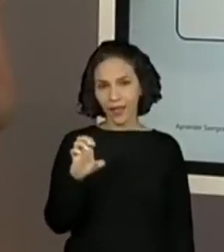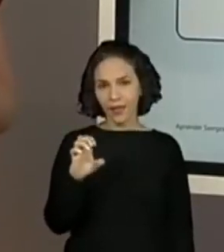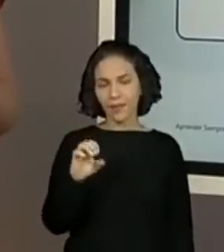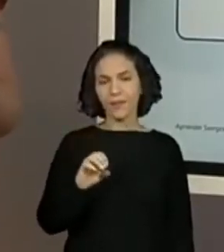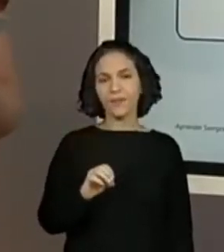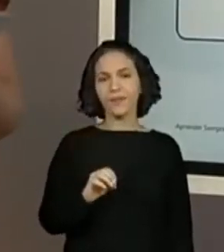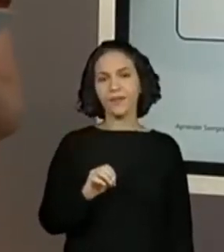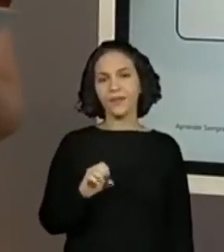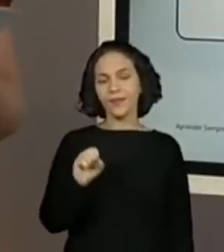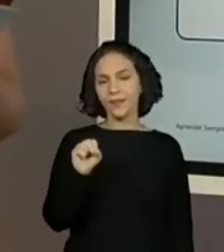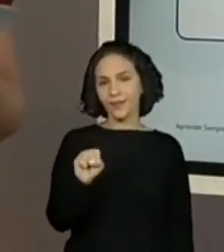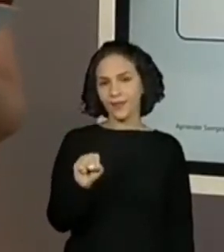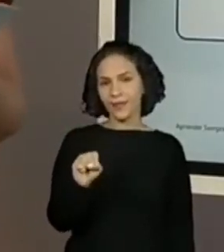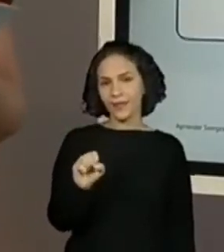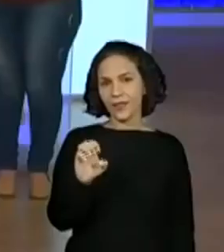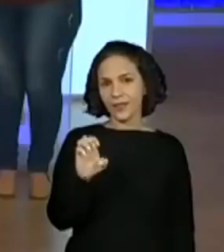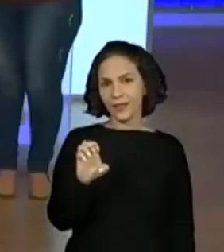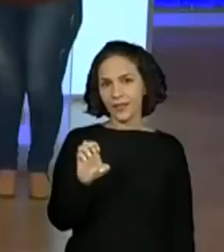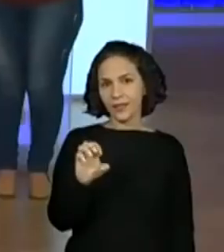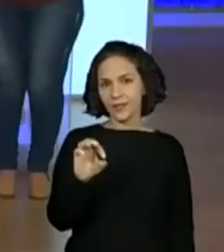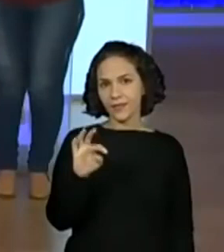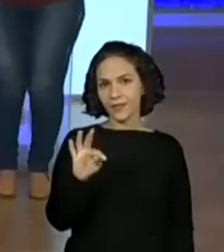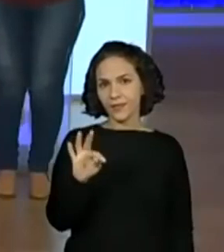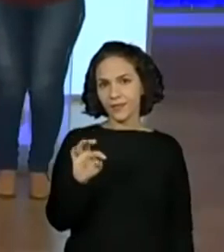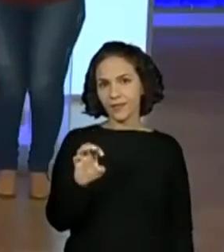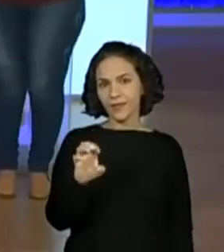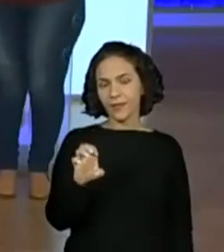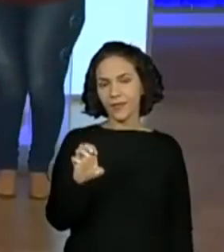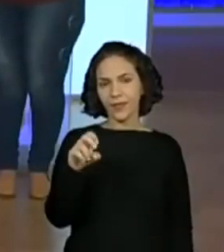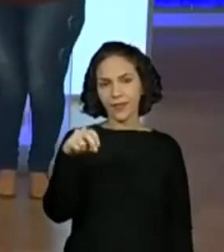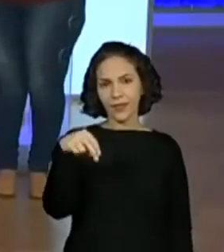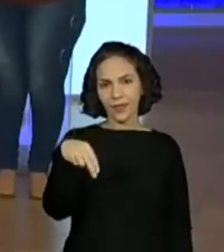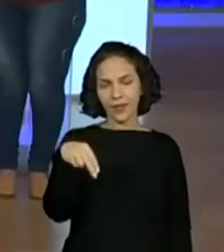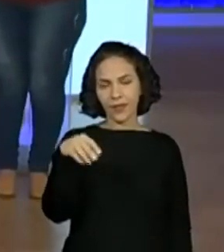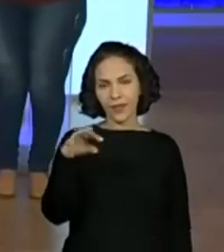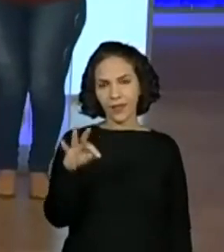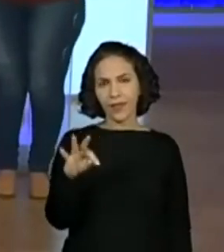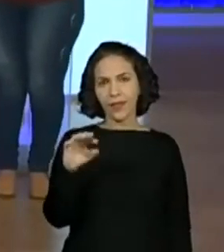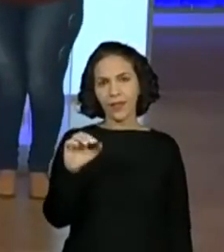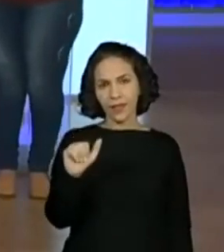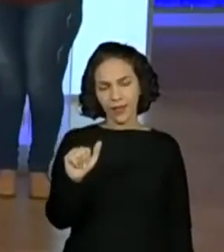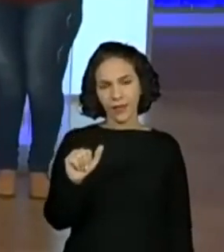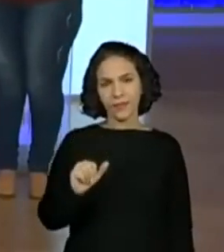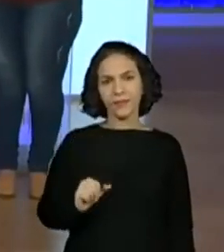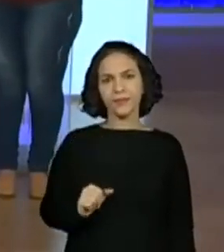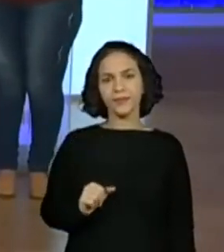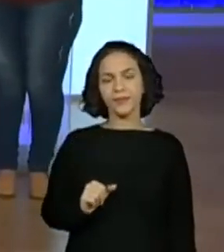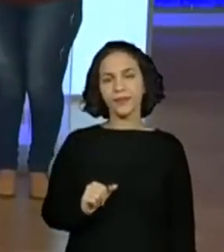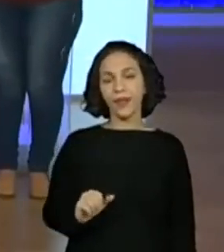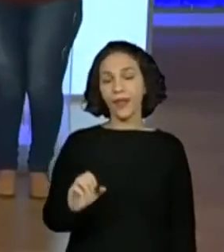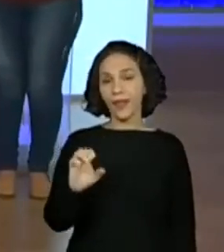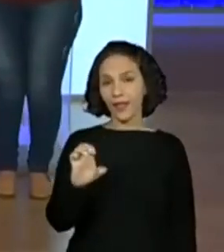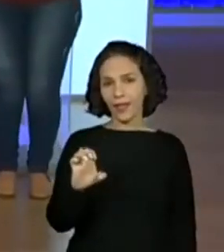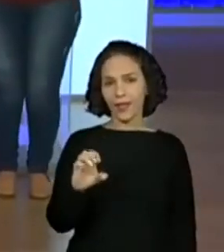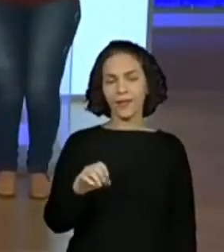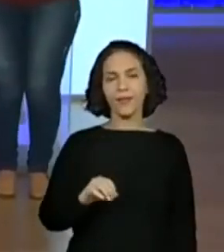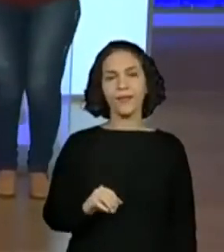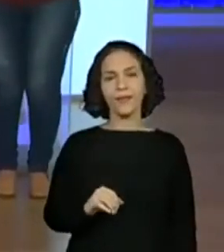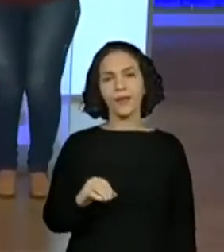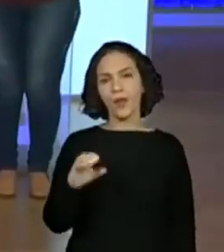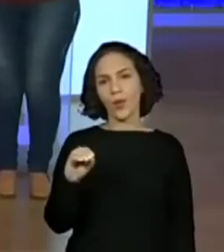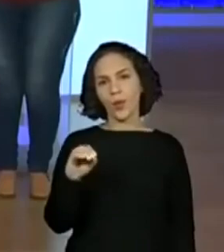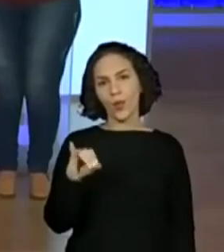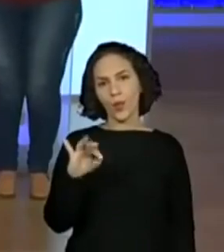Grande esse número, né? Parabenizar os alunos de Serra Negra. A professora Cristina disse que eles estão tirando de letra esse ditado. Isso aí, muito bem.